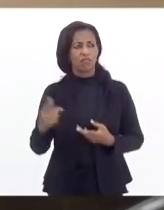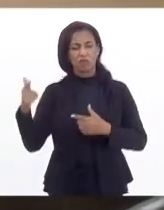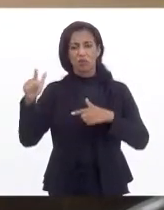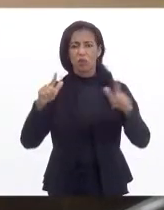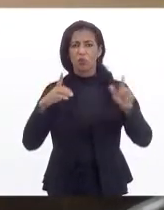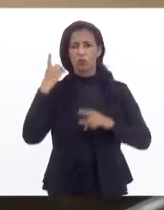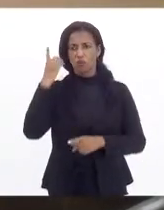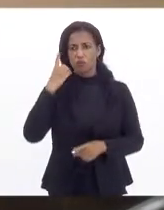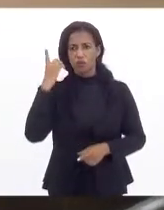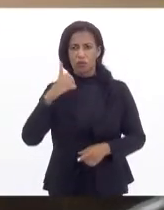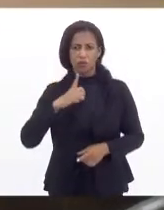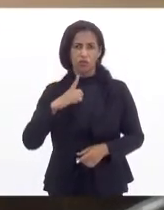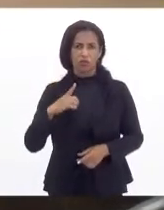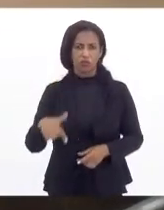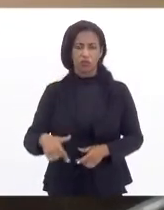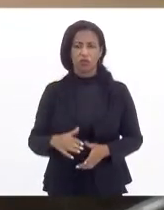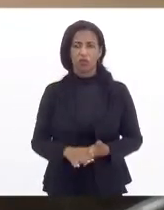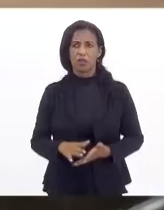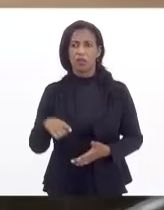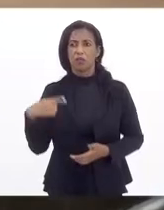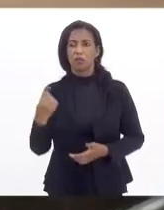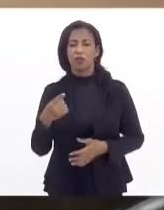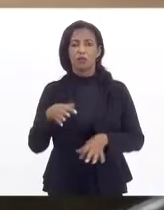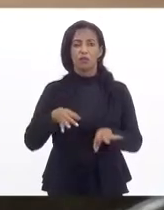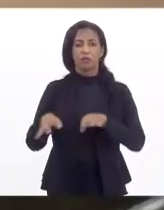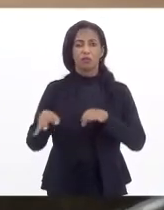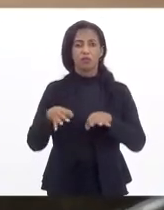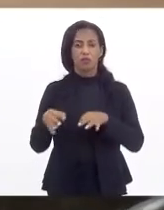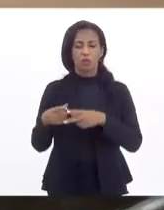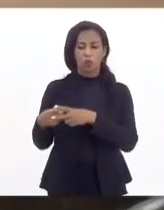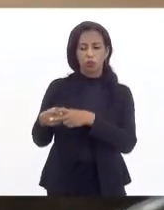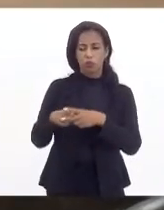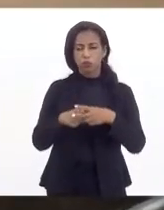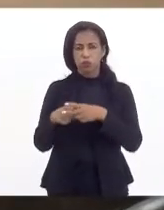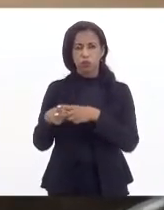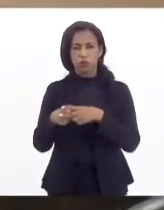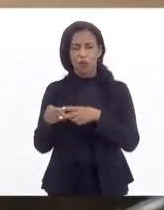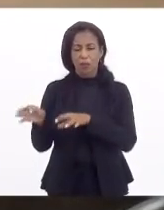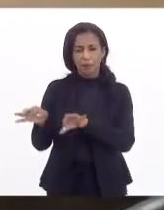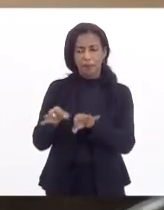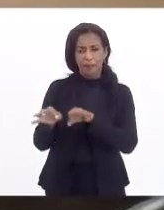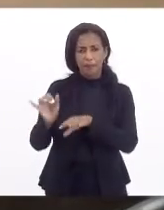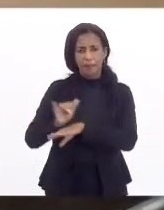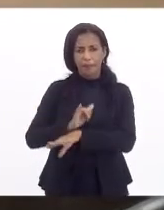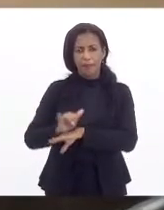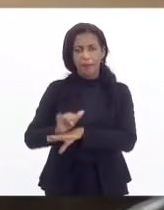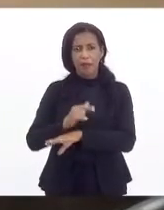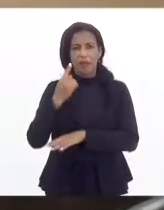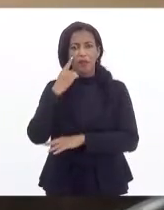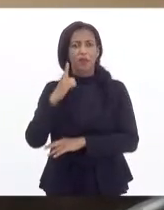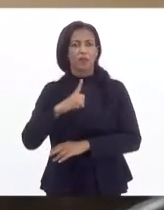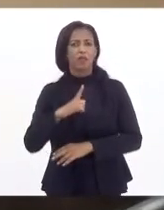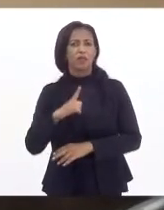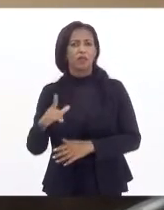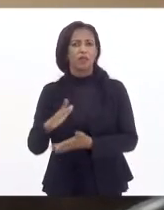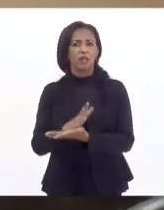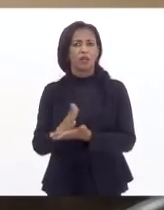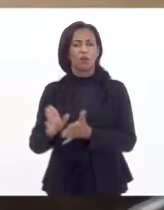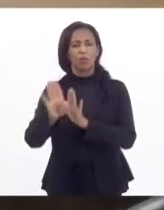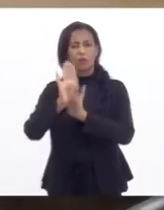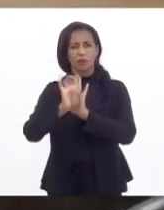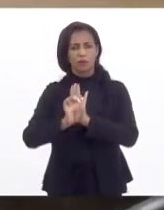outros deputados e deputadas, e o nosso projeto ele busca aperfeiçoar. Eu vi que tem aqui algumas